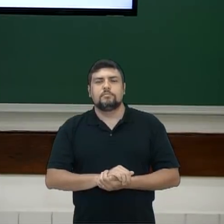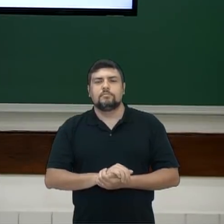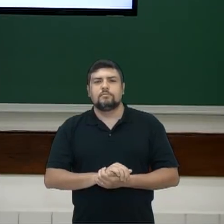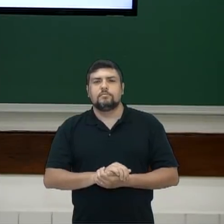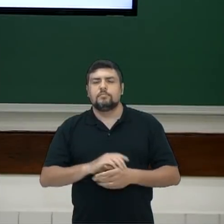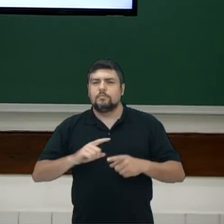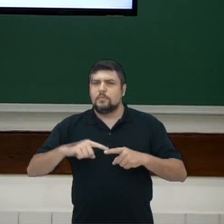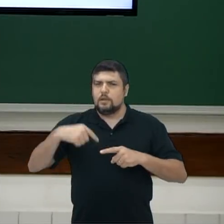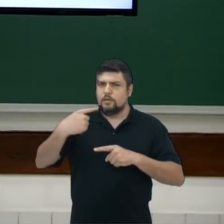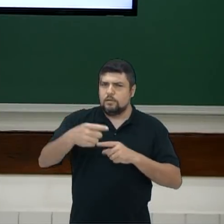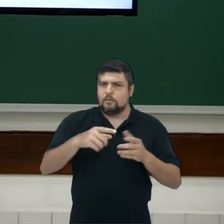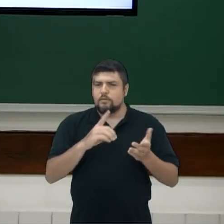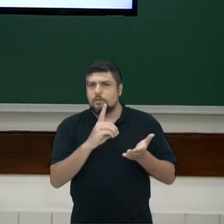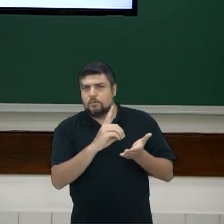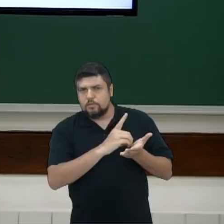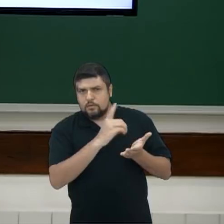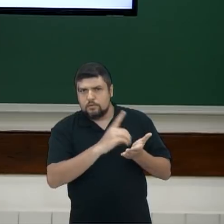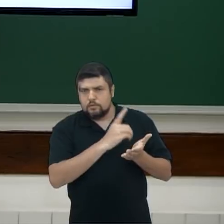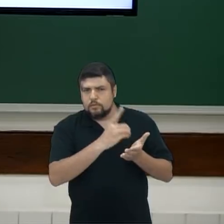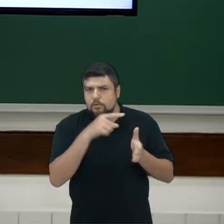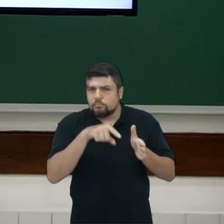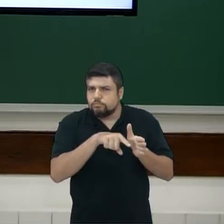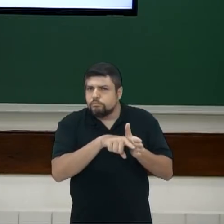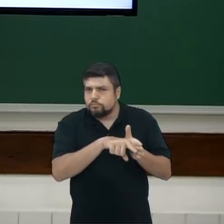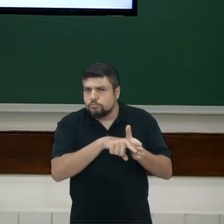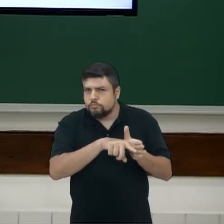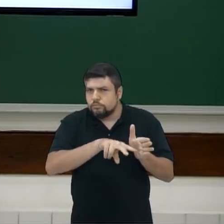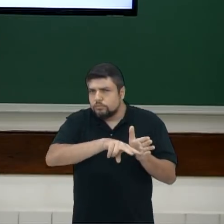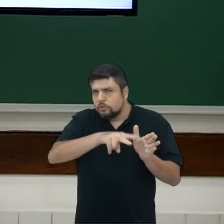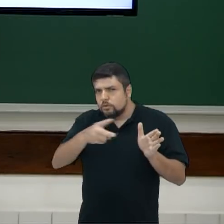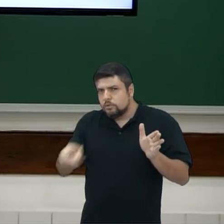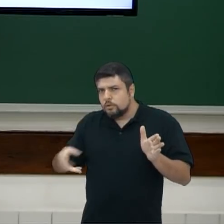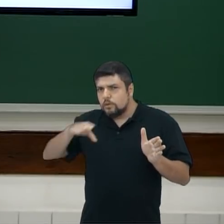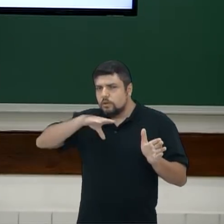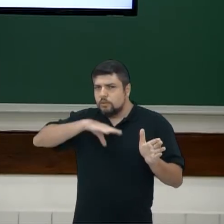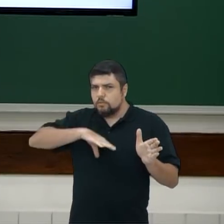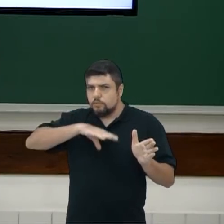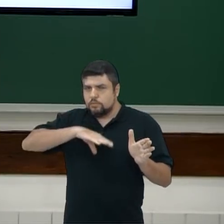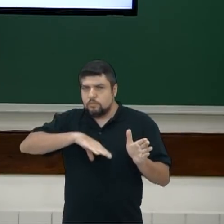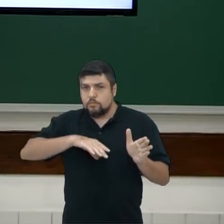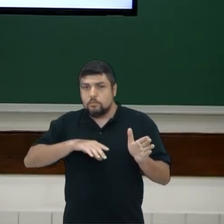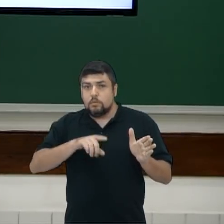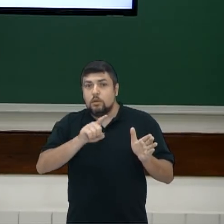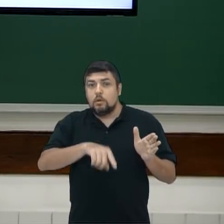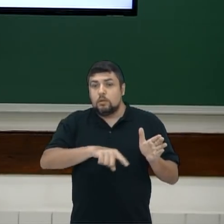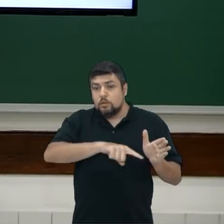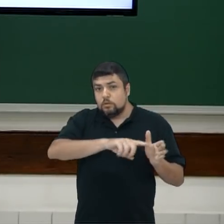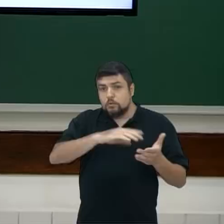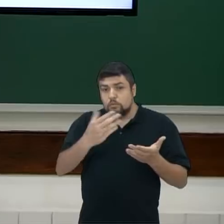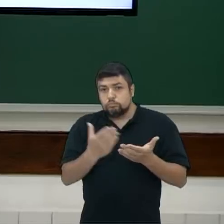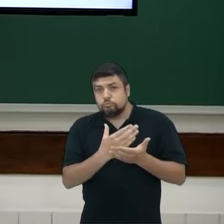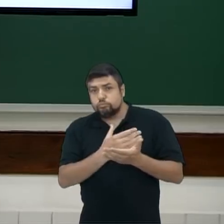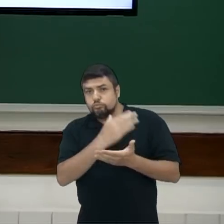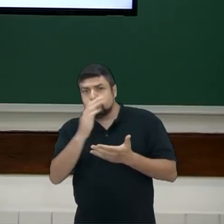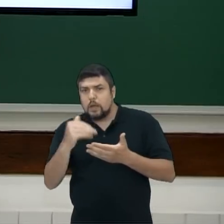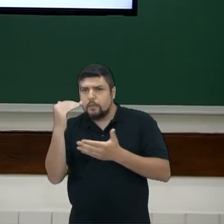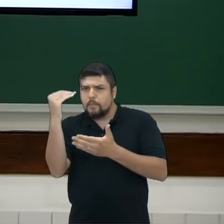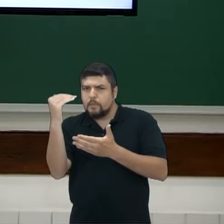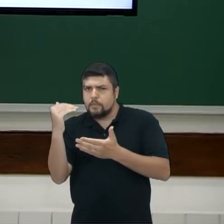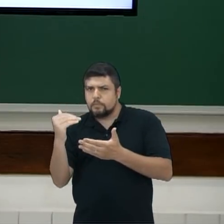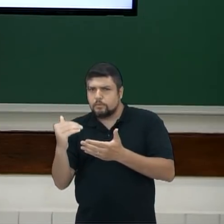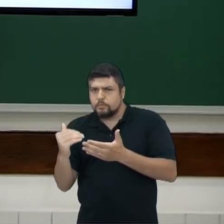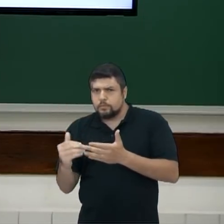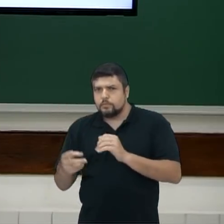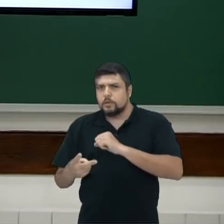vai no dicionário, você procura a tradução. Não adianta ir na lista de verbos, porque esses são verbos regulares.